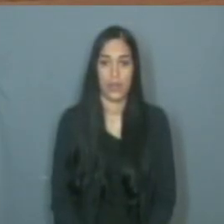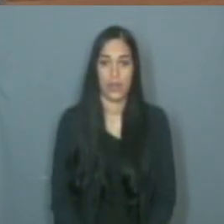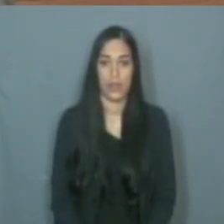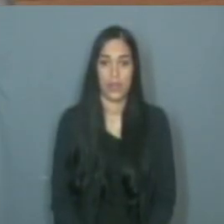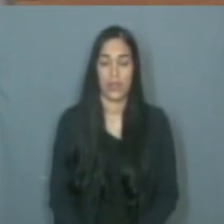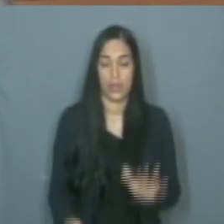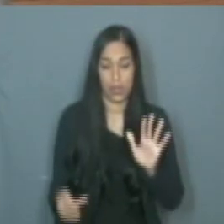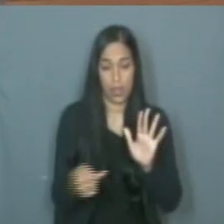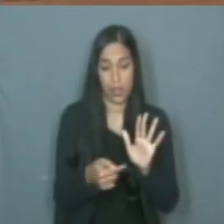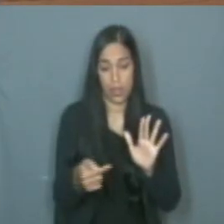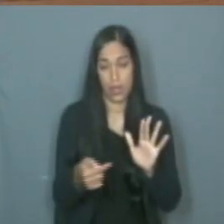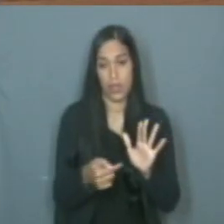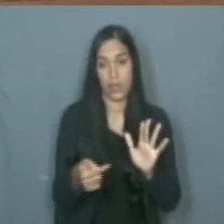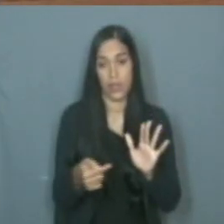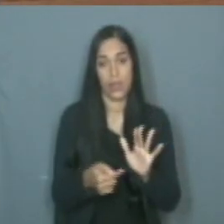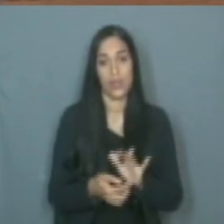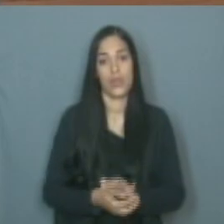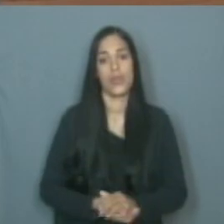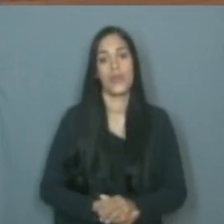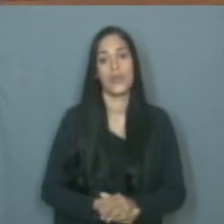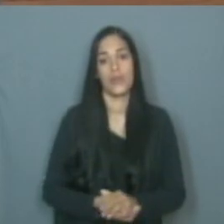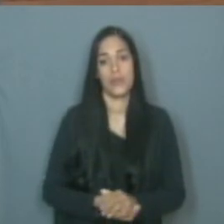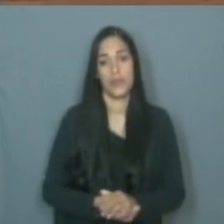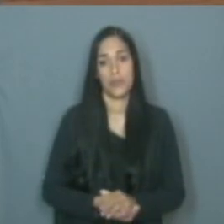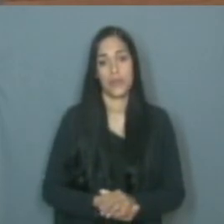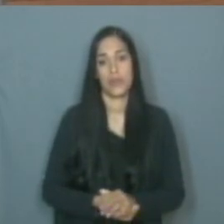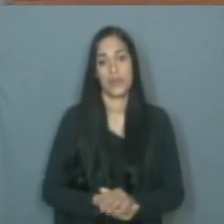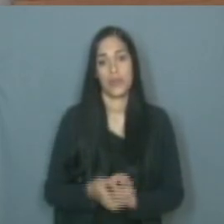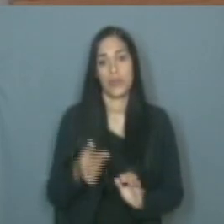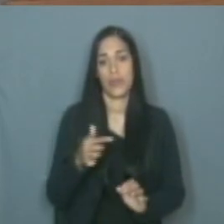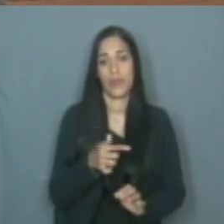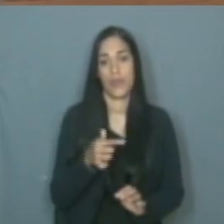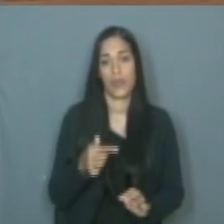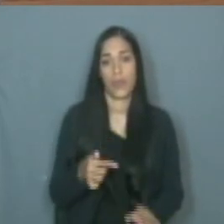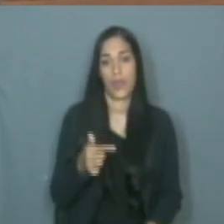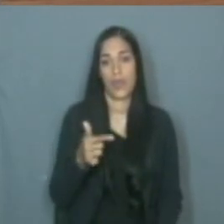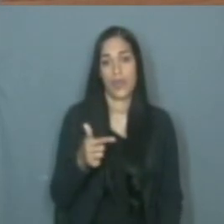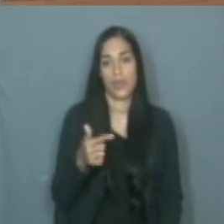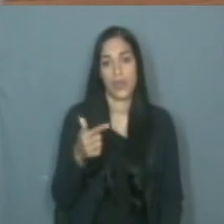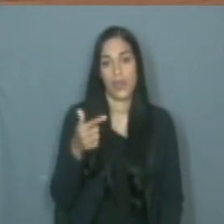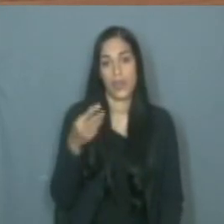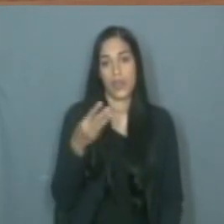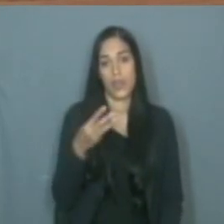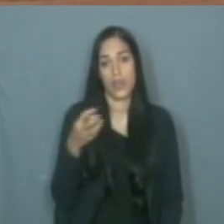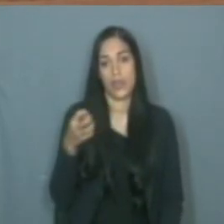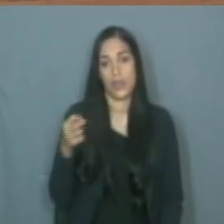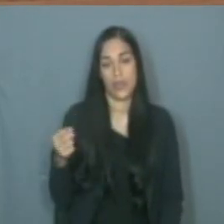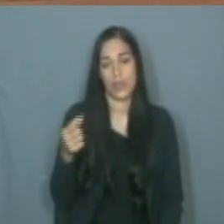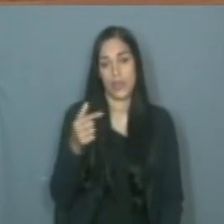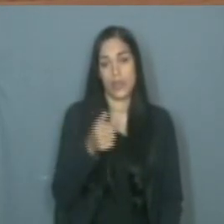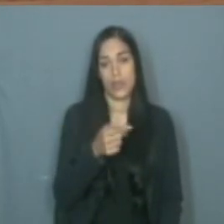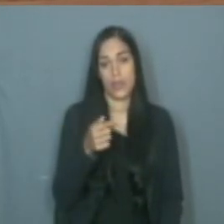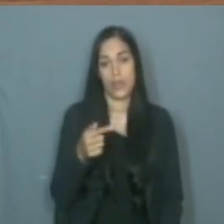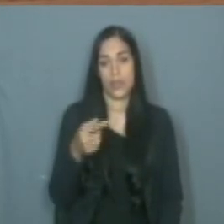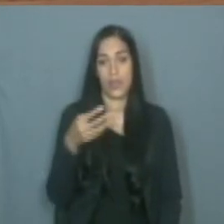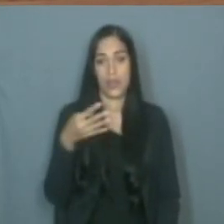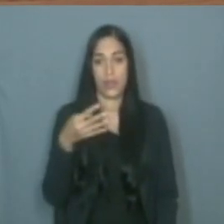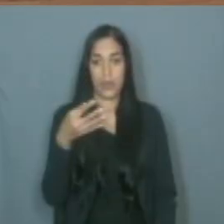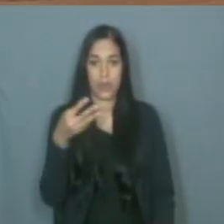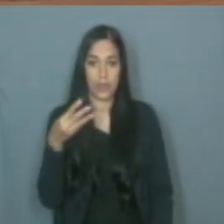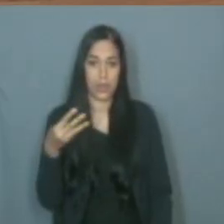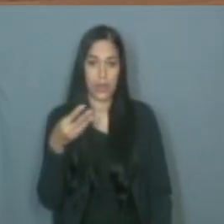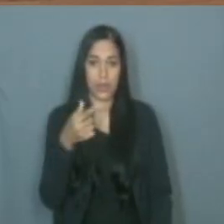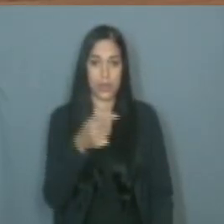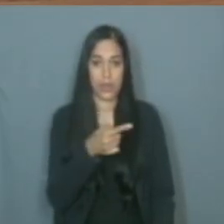Aqui. Eu vou para o bloco 7738, 7743, 7746